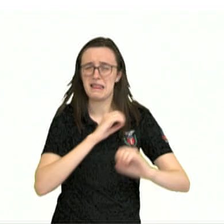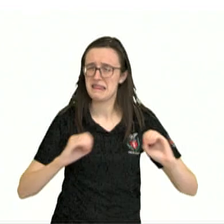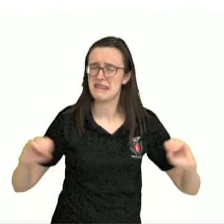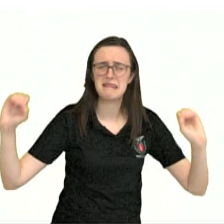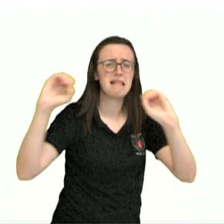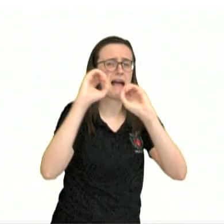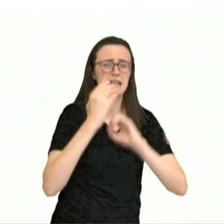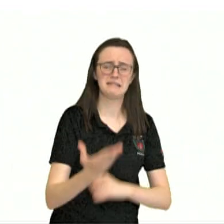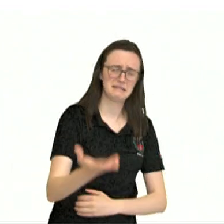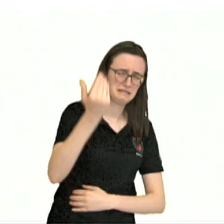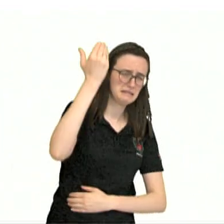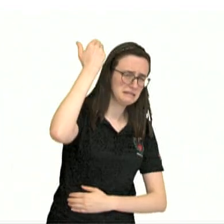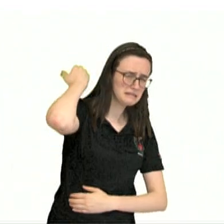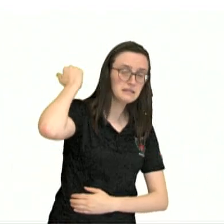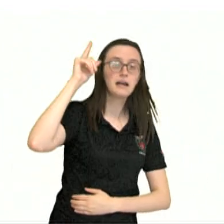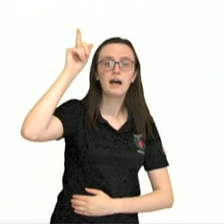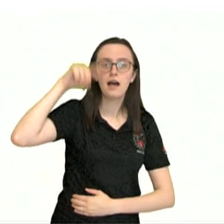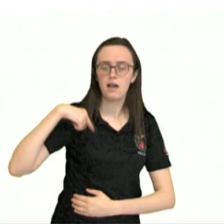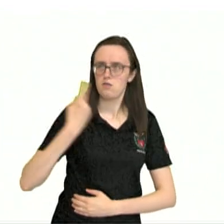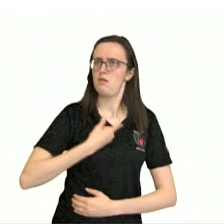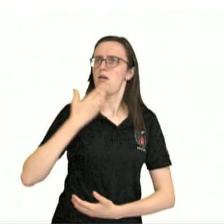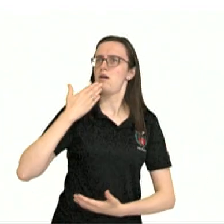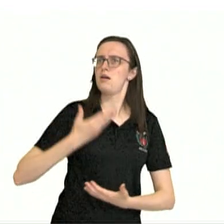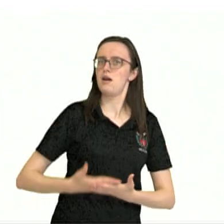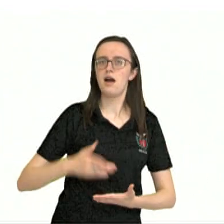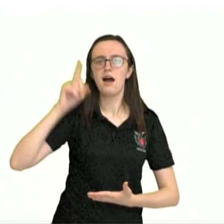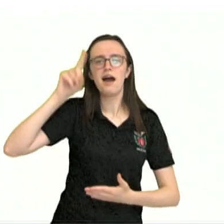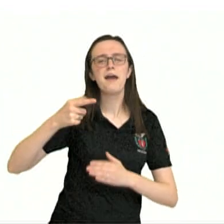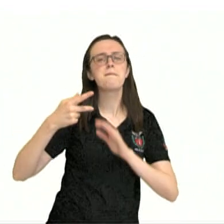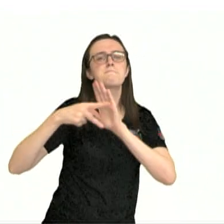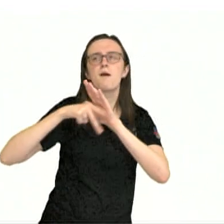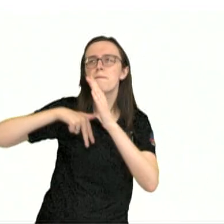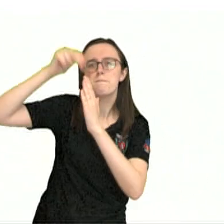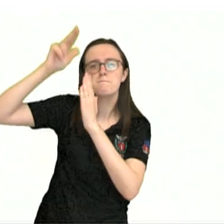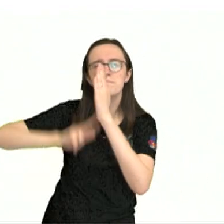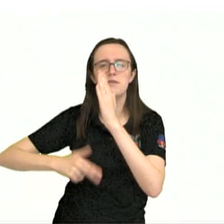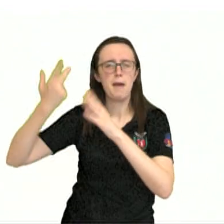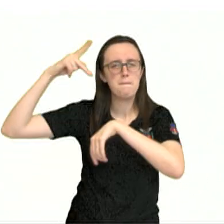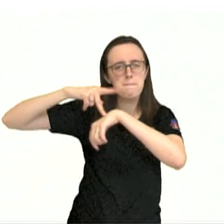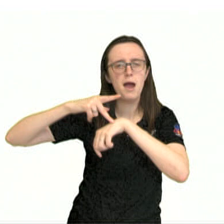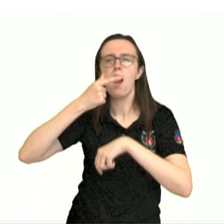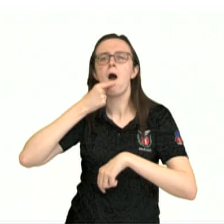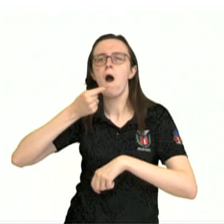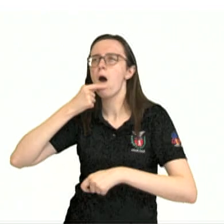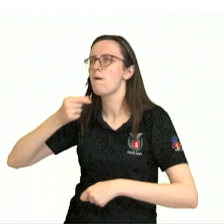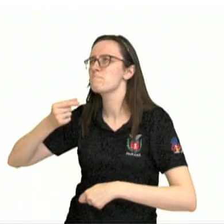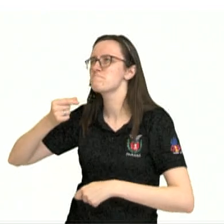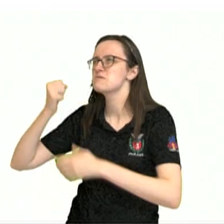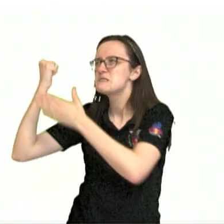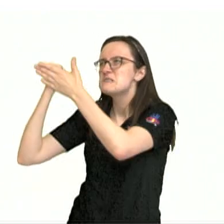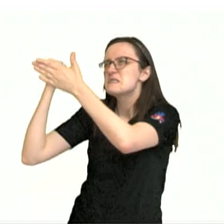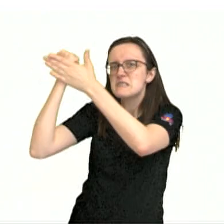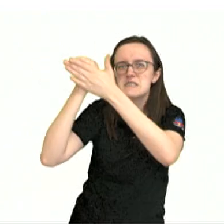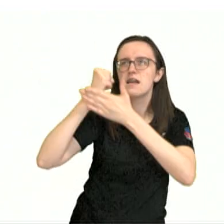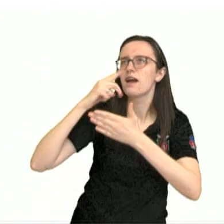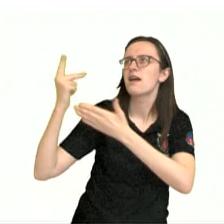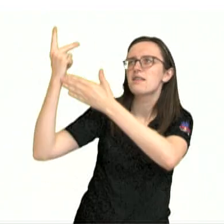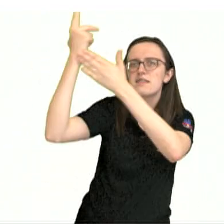até hoje nos acompanha e encanta. Pois é, antes da invenção da fotografia, o artista se dedicava